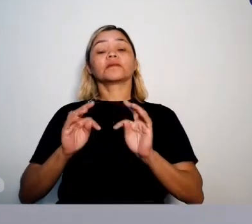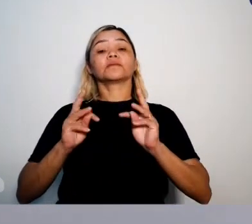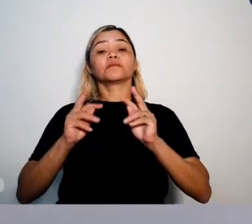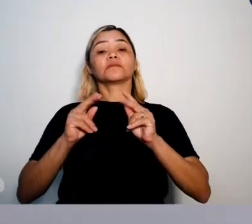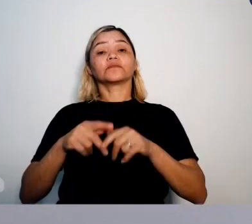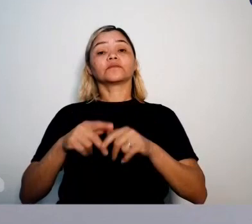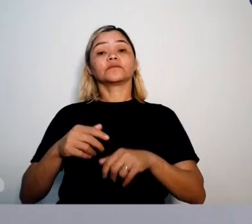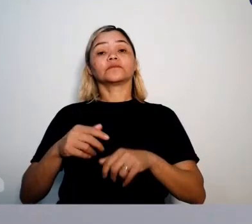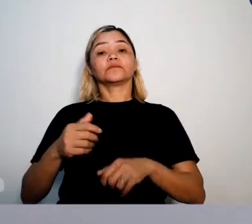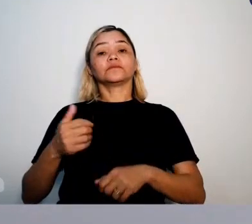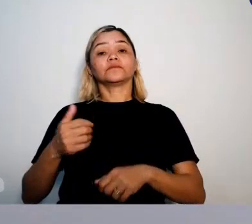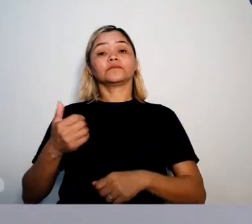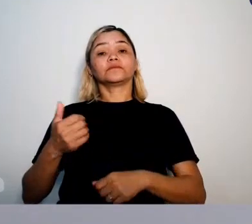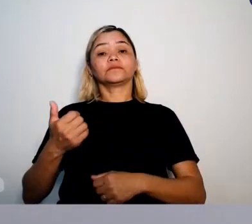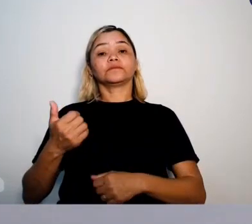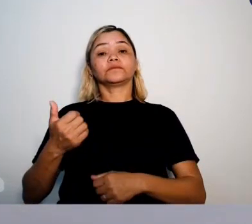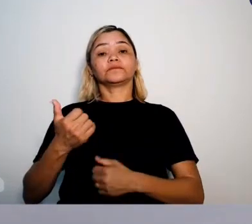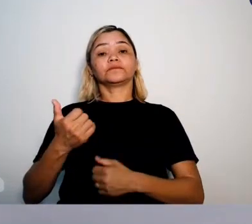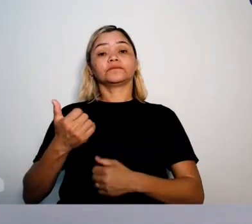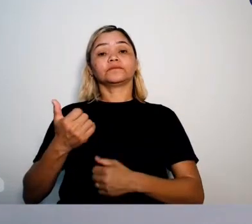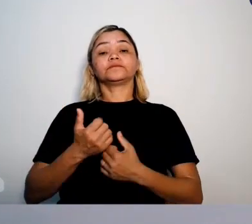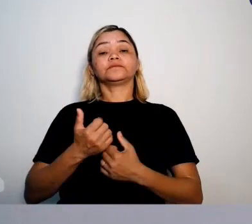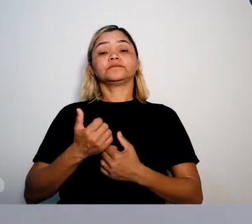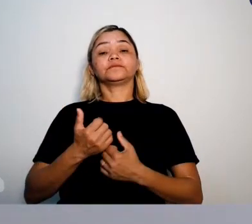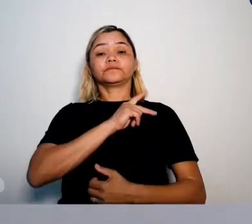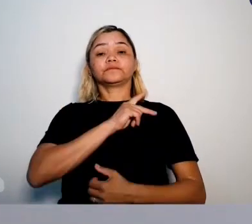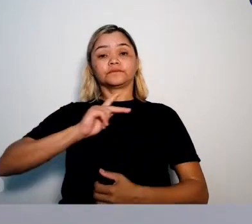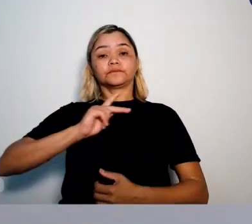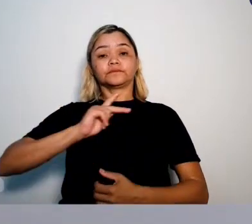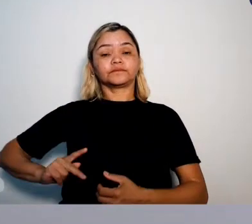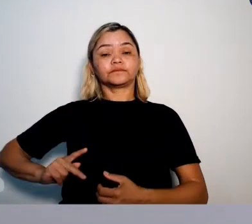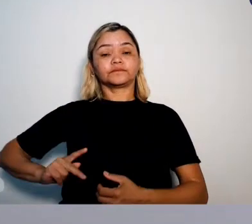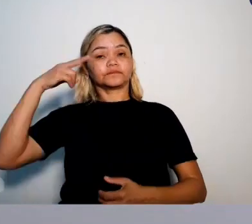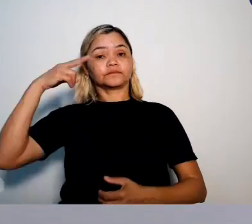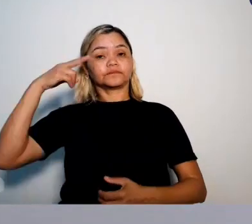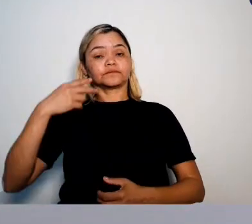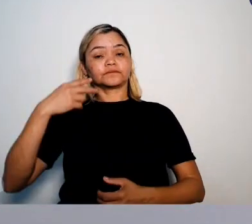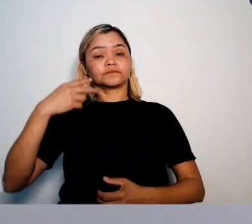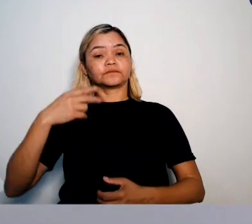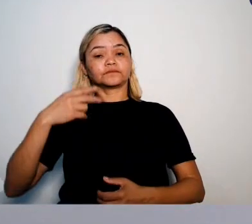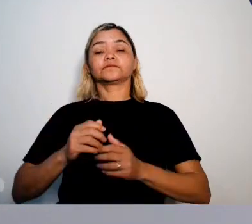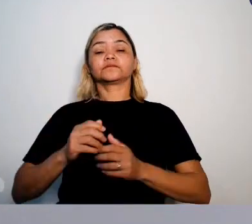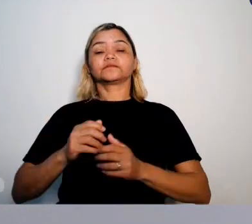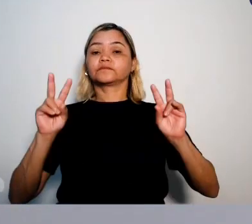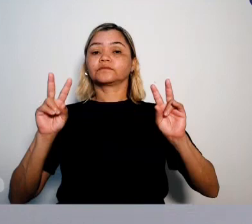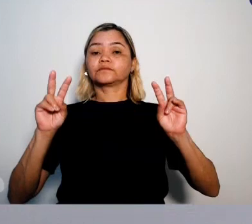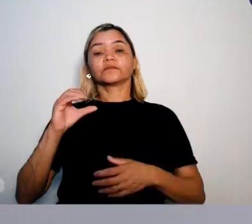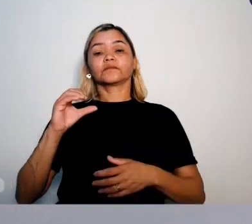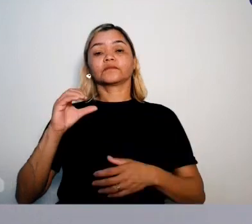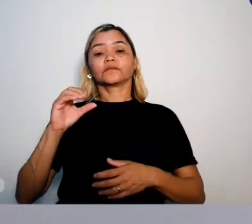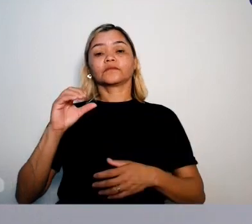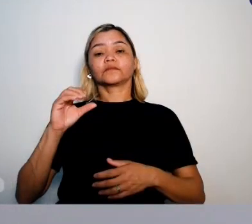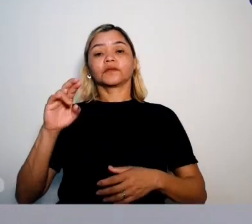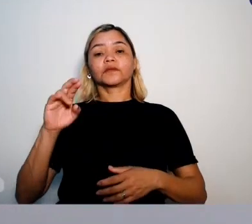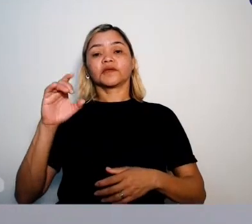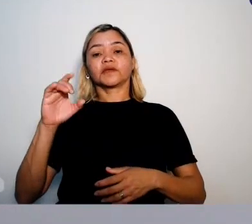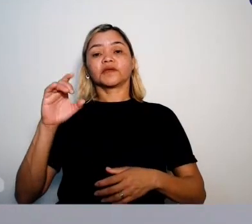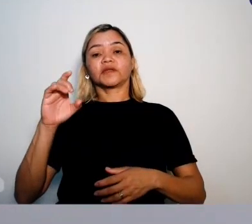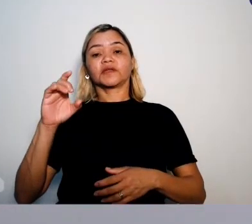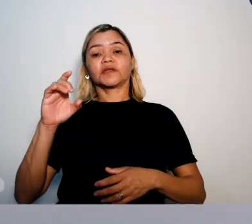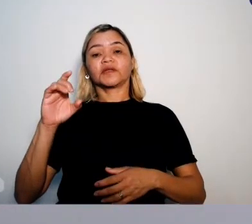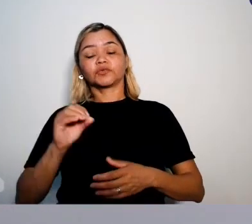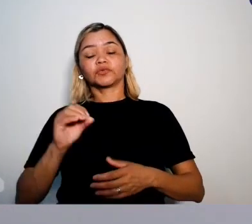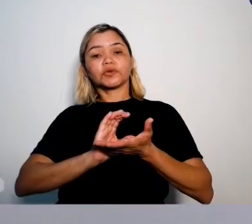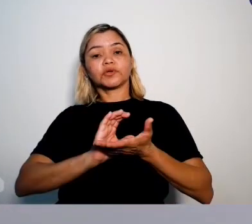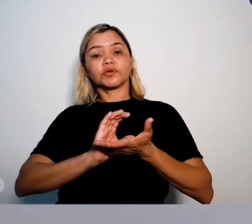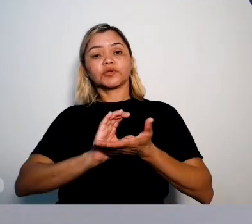e vereadores. Assunto: crédito de recursos financeiros, Orçamento Geral